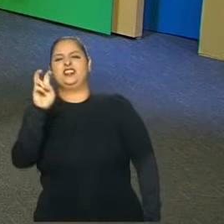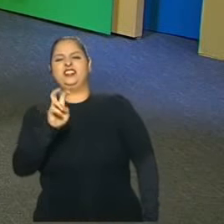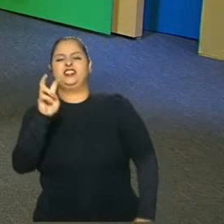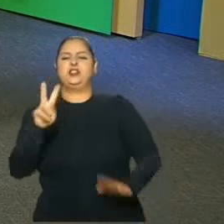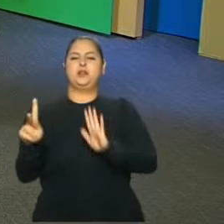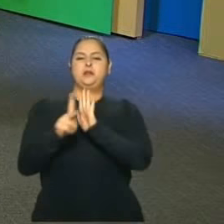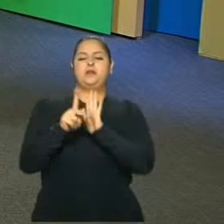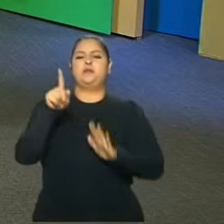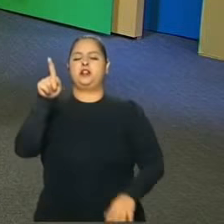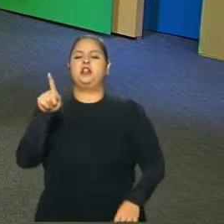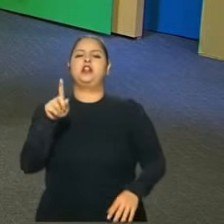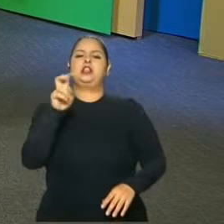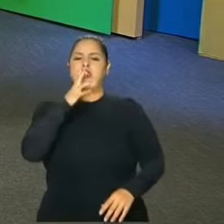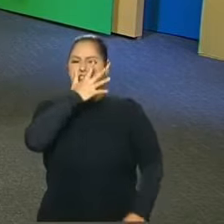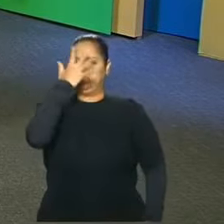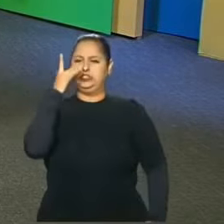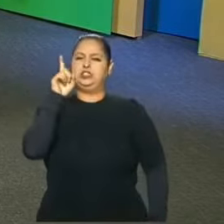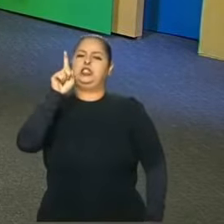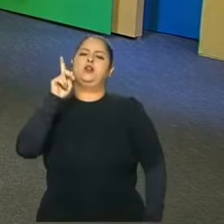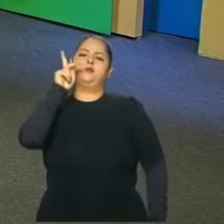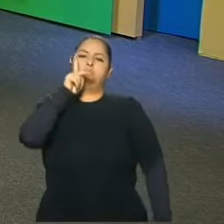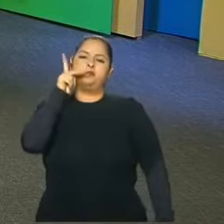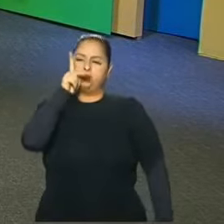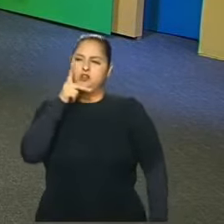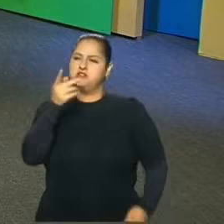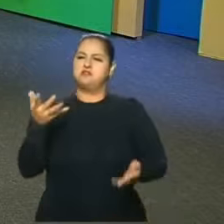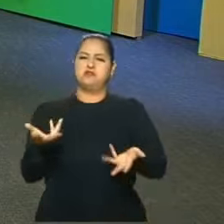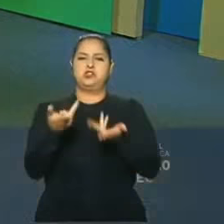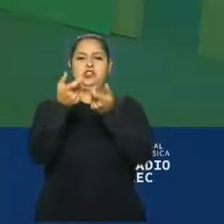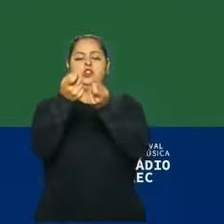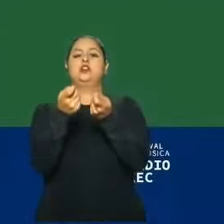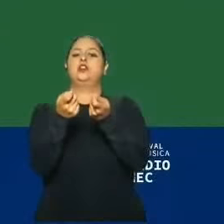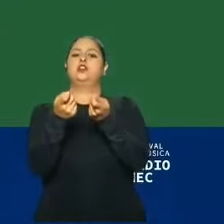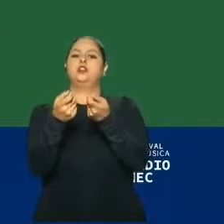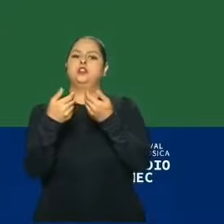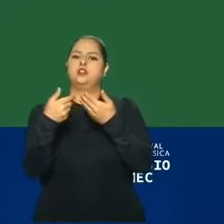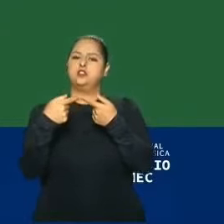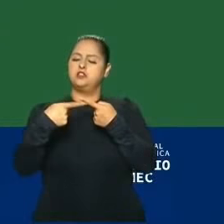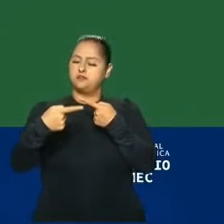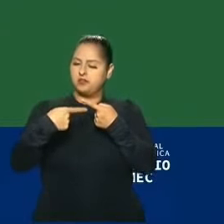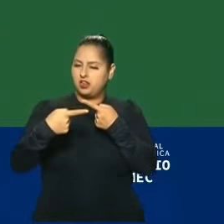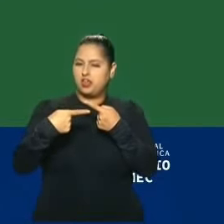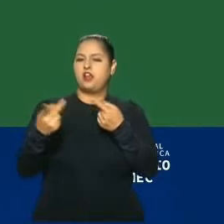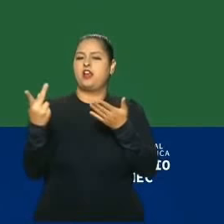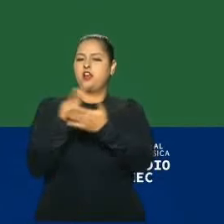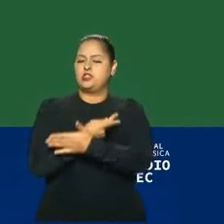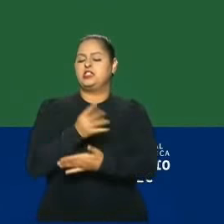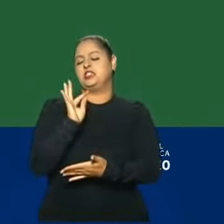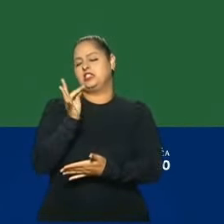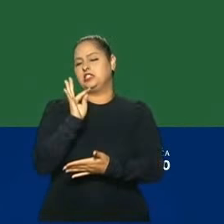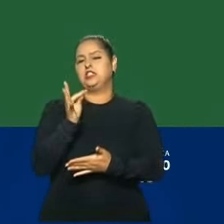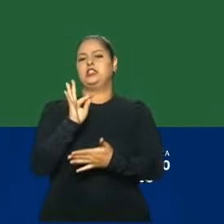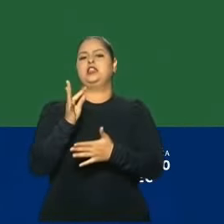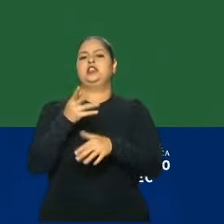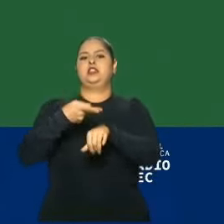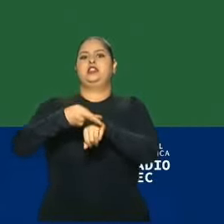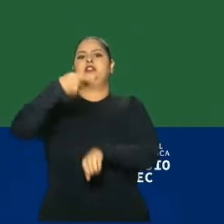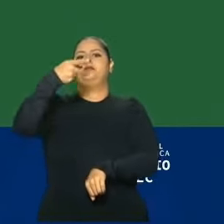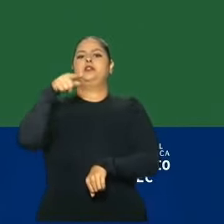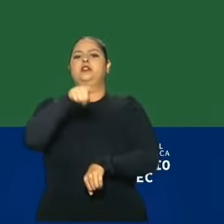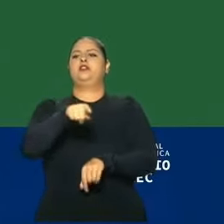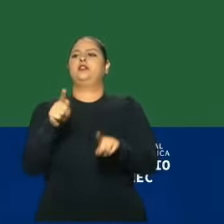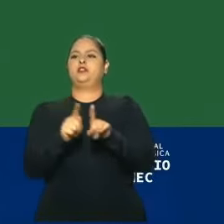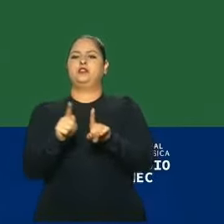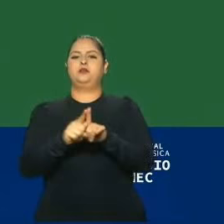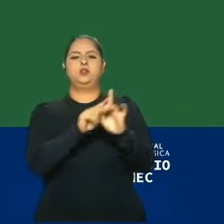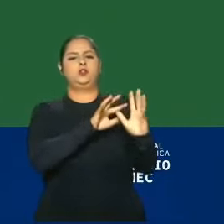Paraíba também, Pentagonia. Beleza. Em breve, o troféu chegando, então, aí pra você. Jorge Ribas, você canta também pra todo mundo do